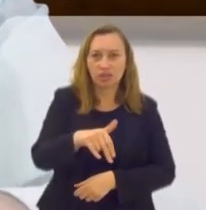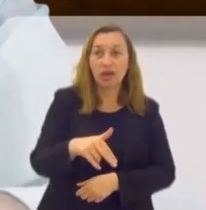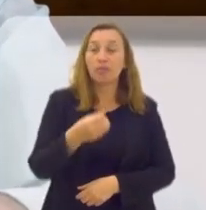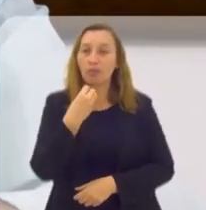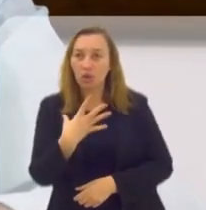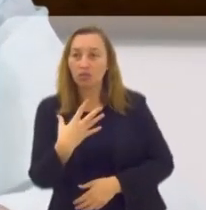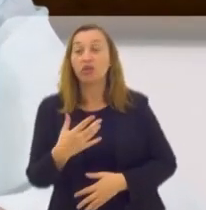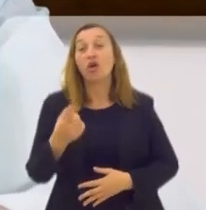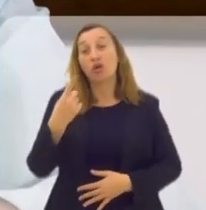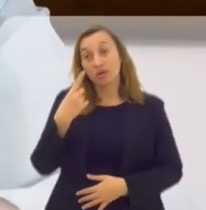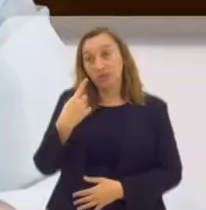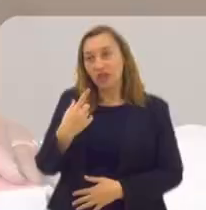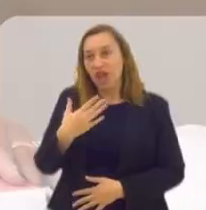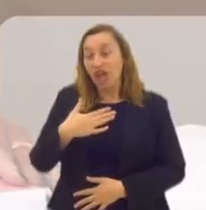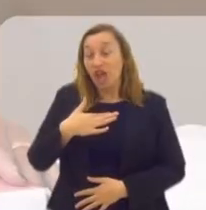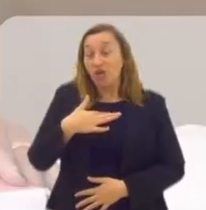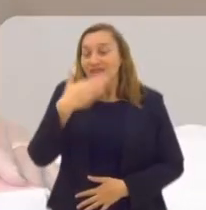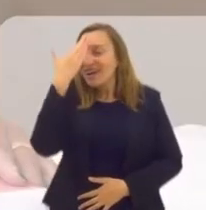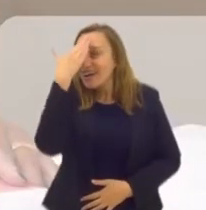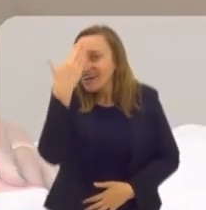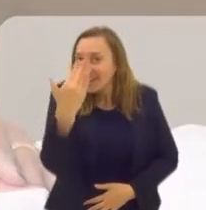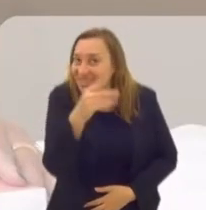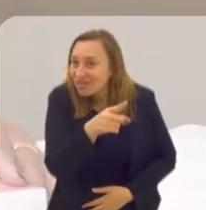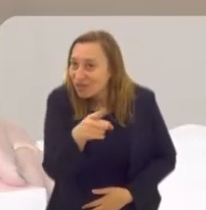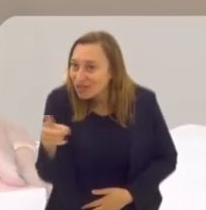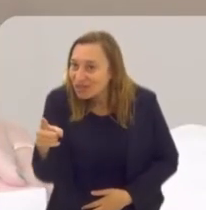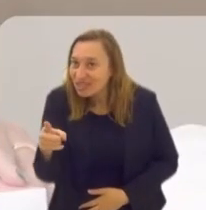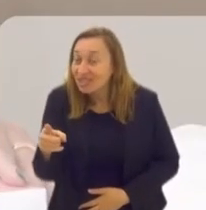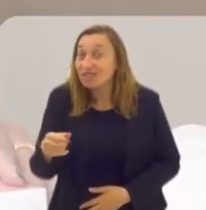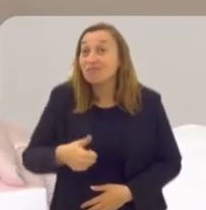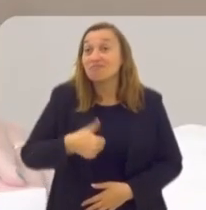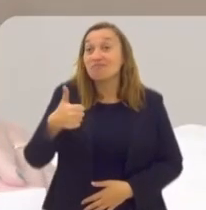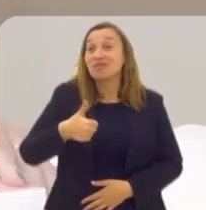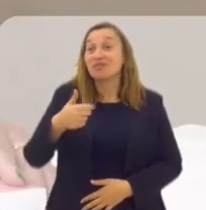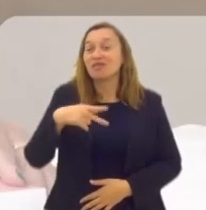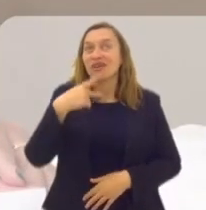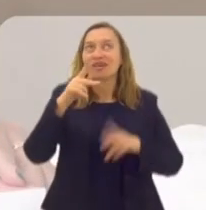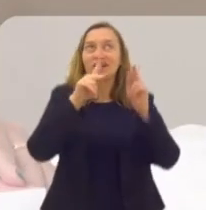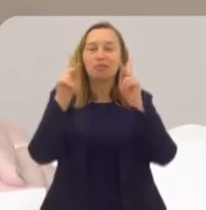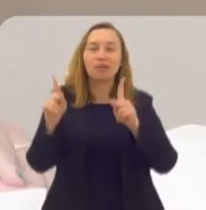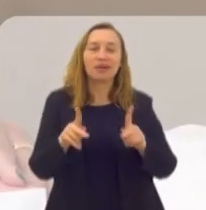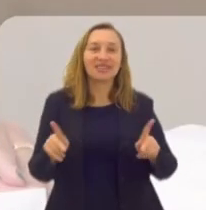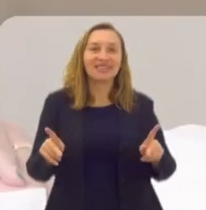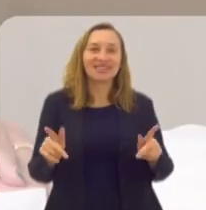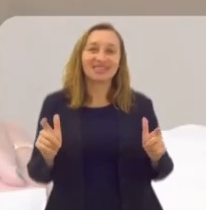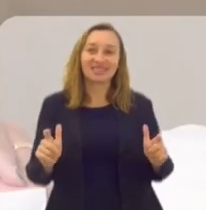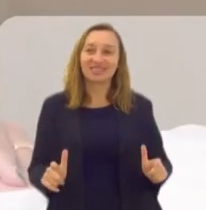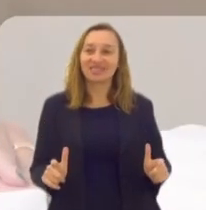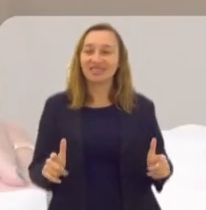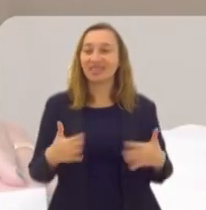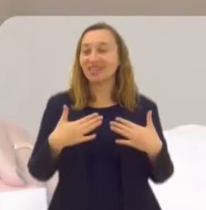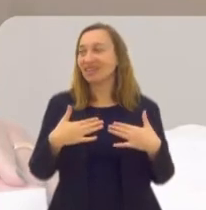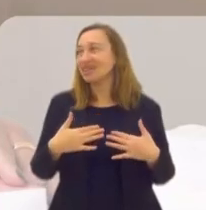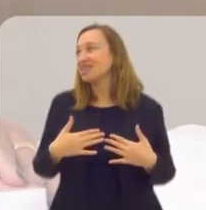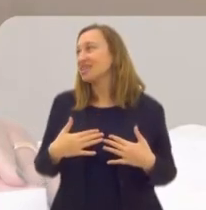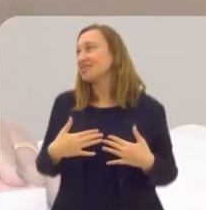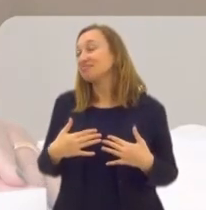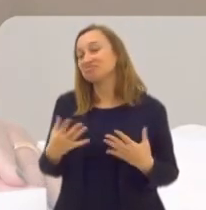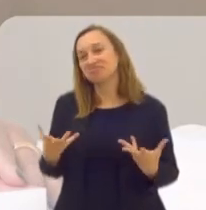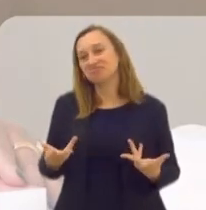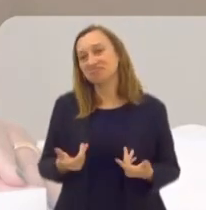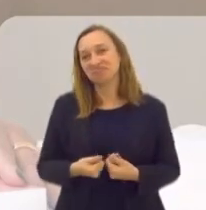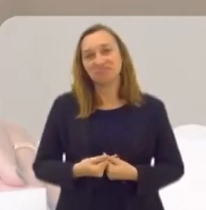muito mesmo. Bom. Olha, eu queria muito agradecer a vocês. Primeiro, eu queria falar da paz desse lugar.